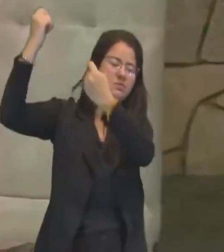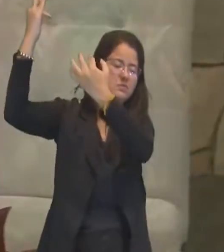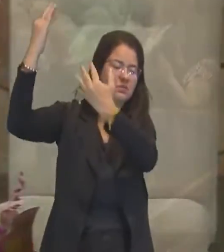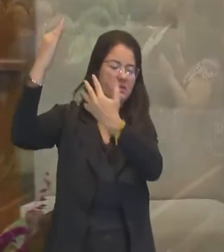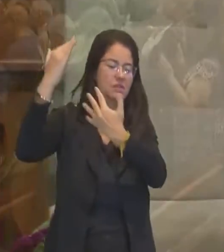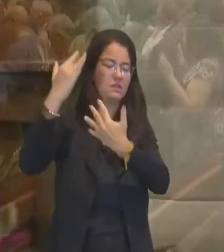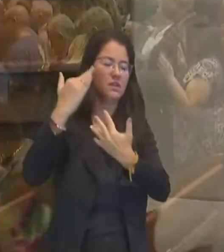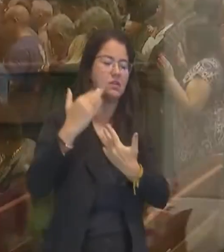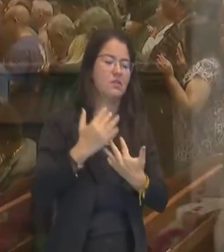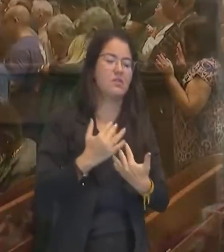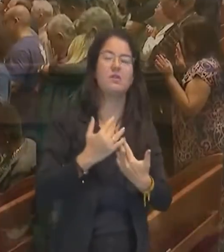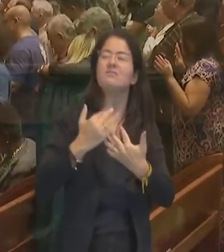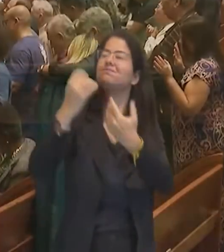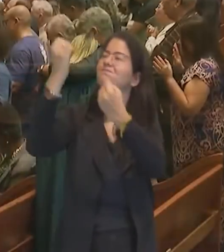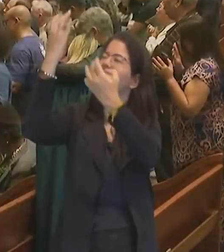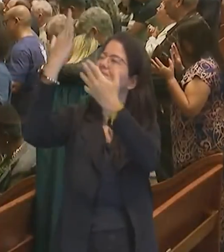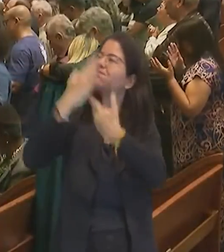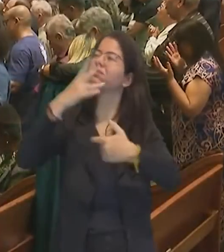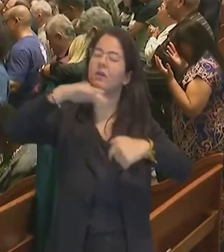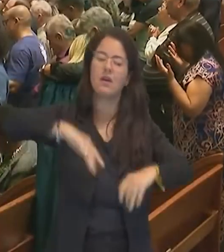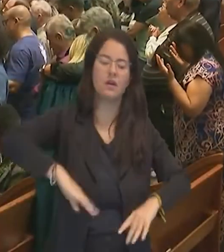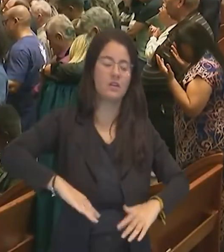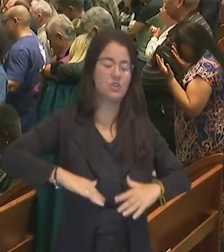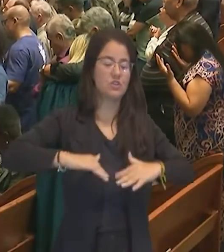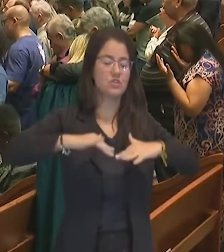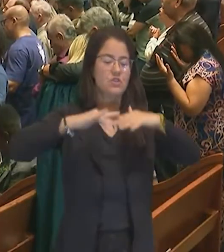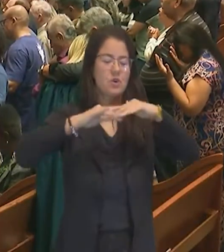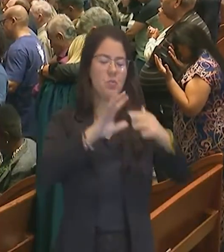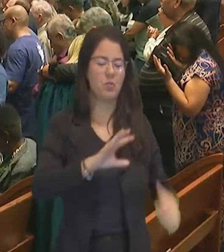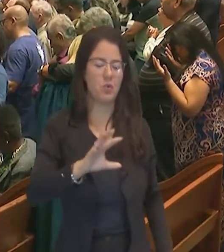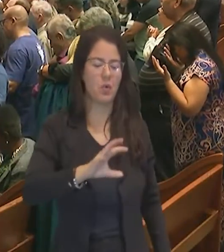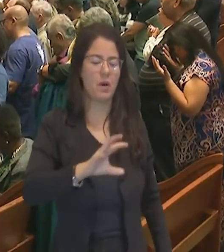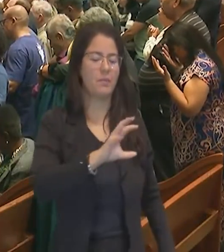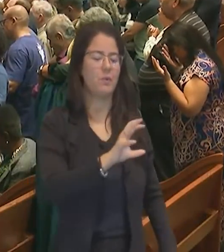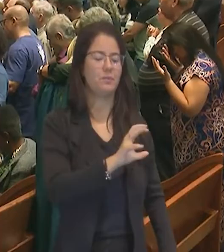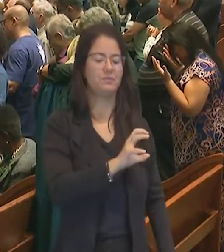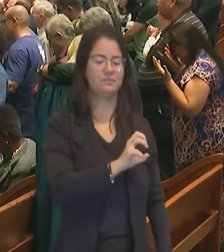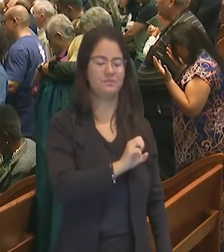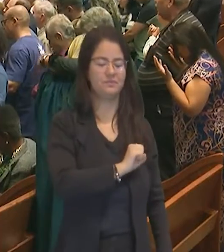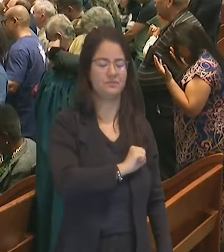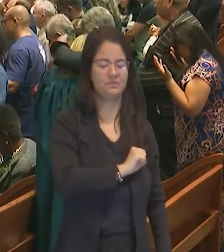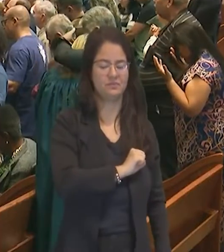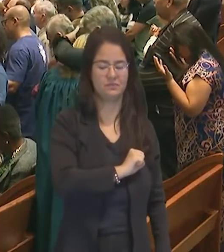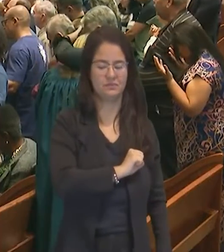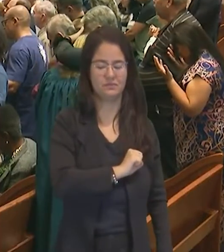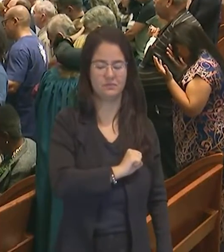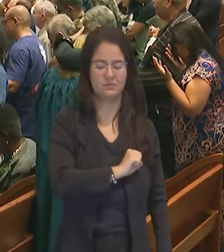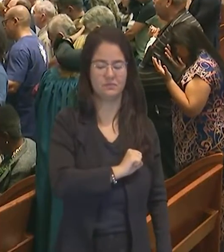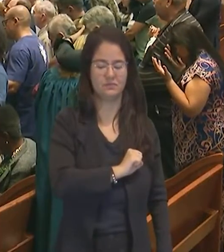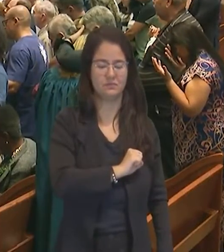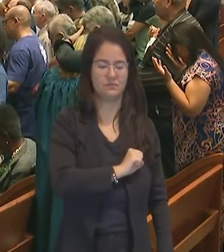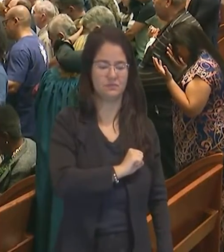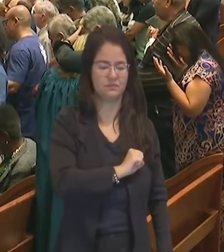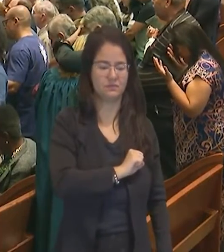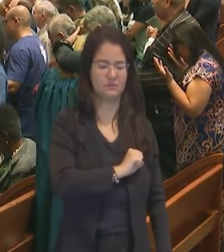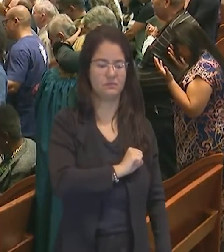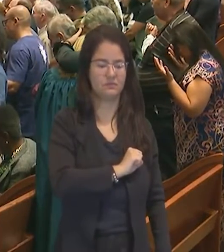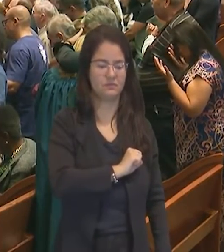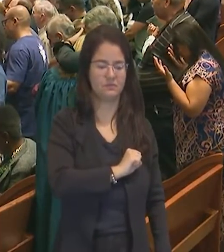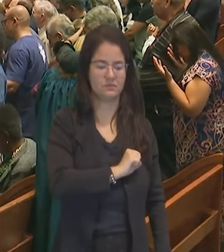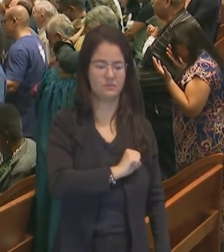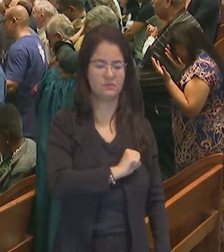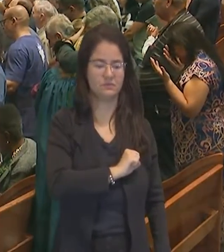Receba agora, em nome de Jesus. Ele é Pai, o Pai sabe o que você está